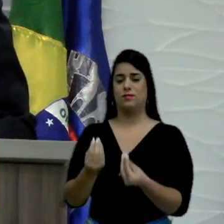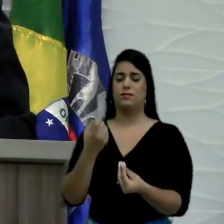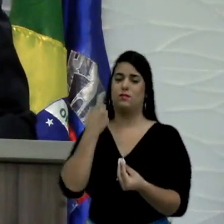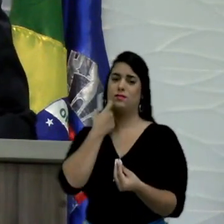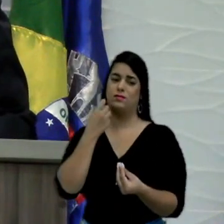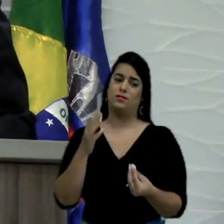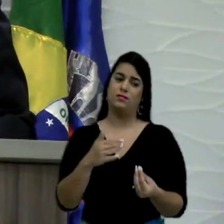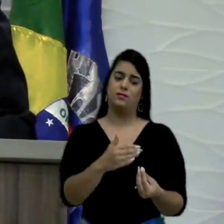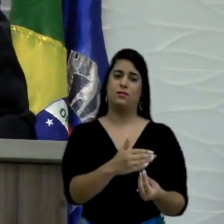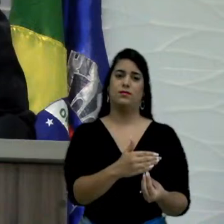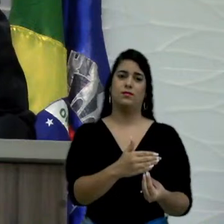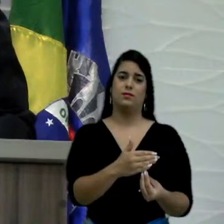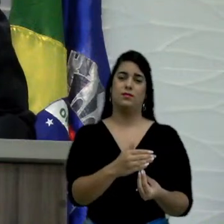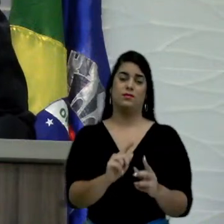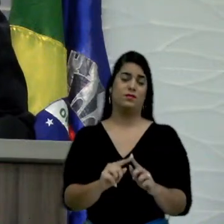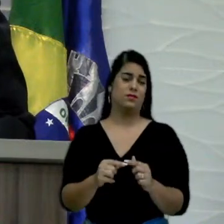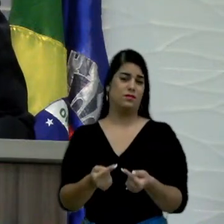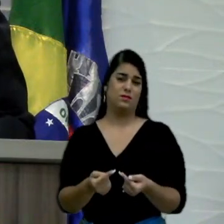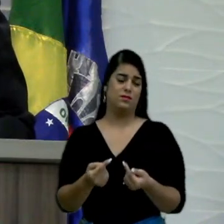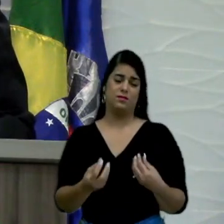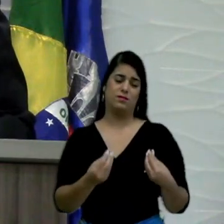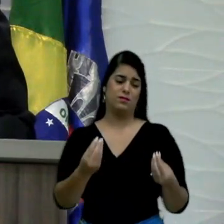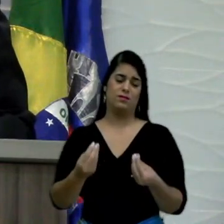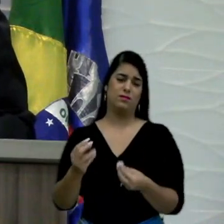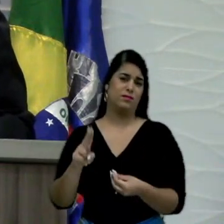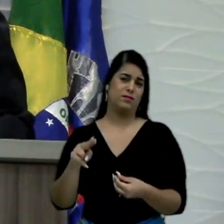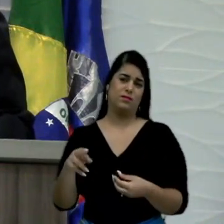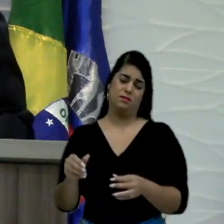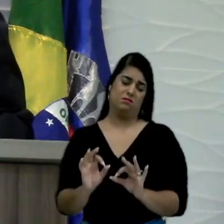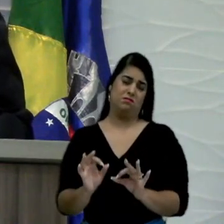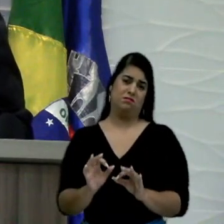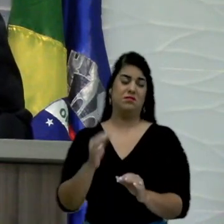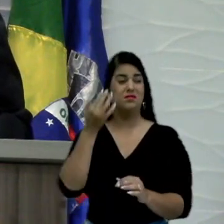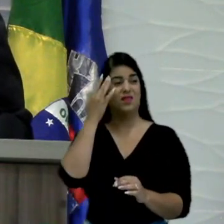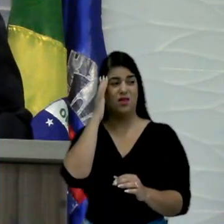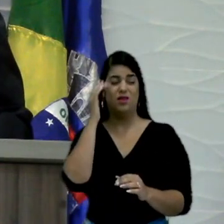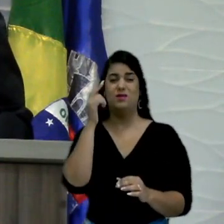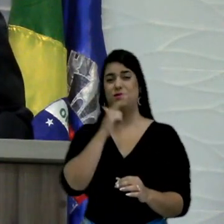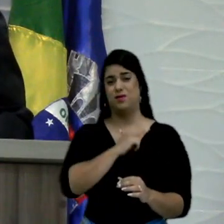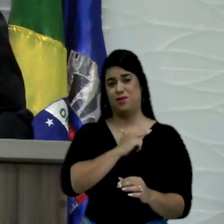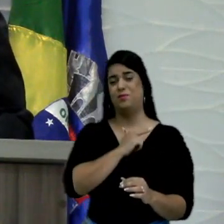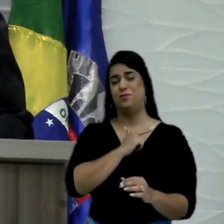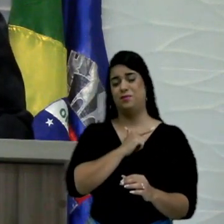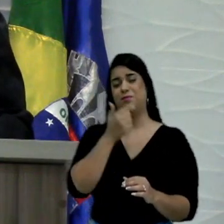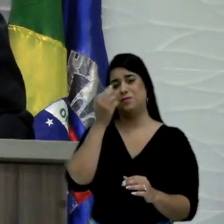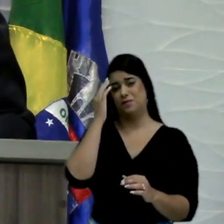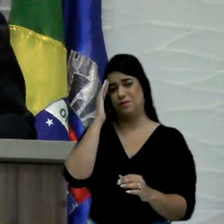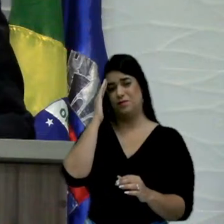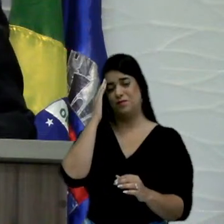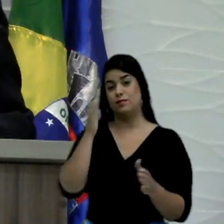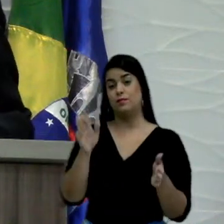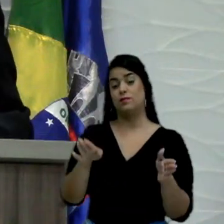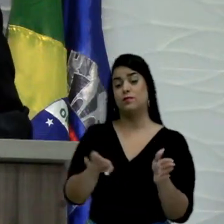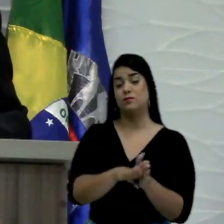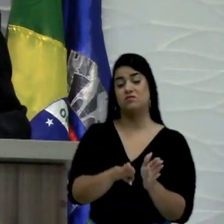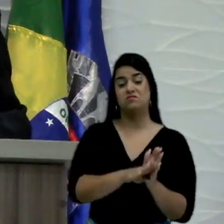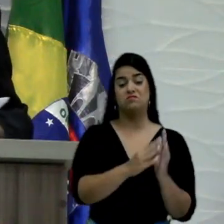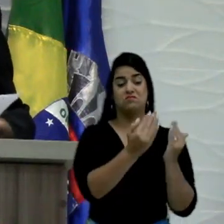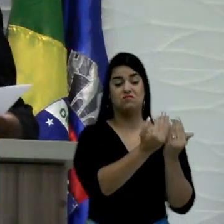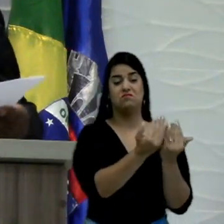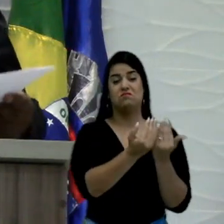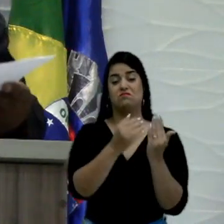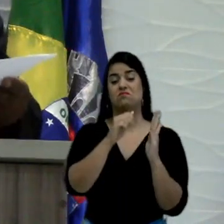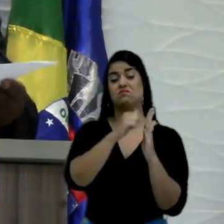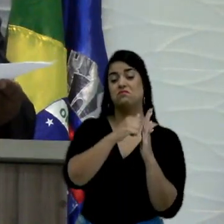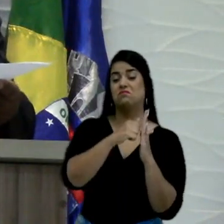pedir. Mas se eu não venho fazendo isso, eu acho que fica feio para mim chegar agora na porta das pessoas,